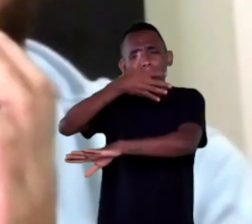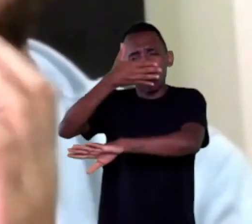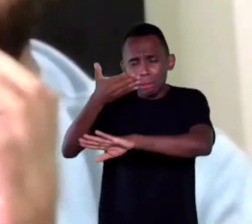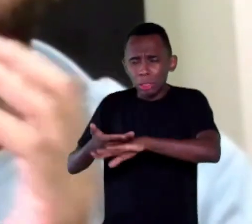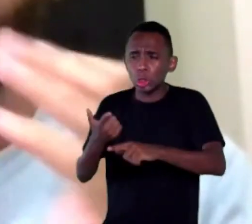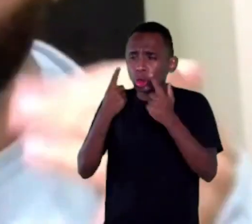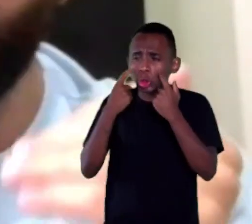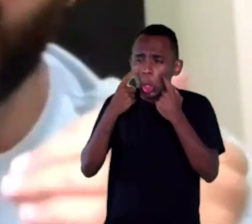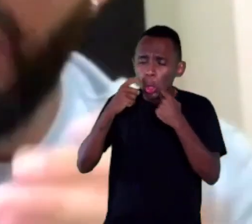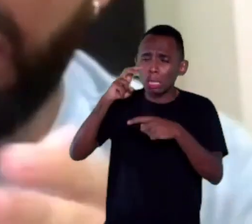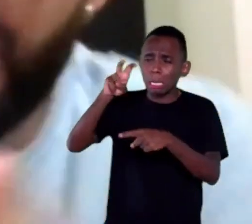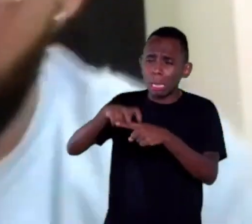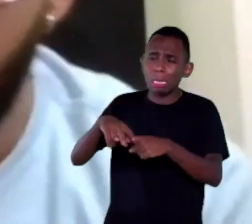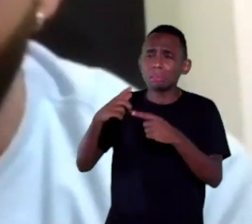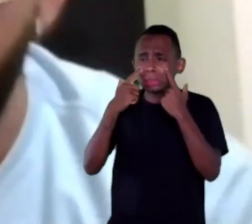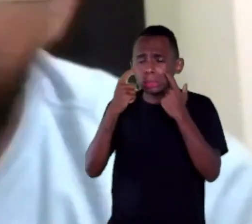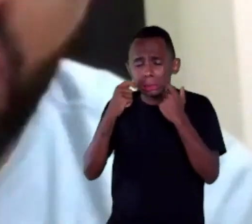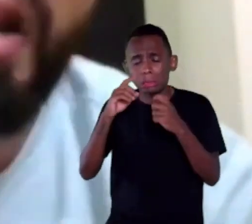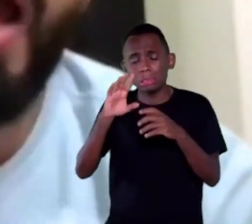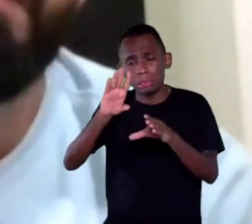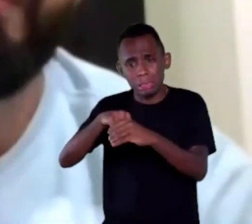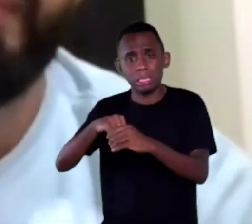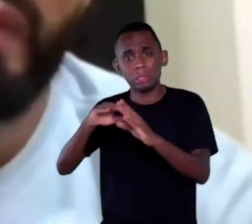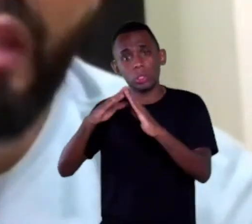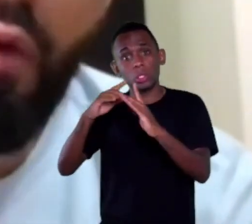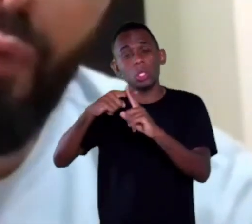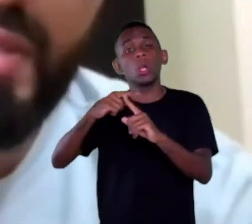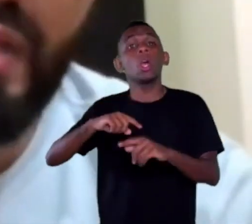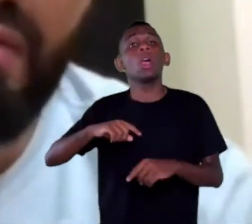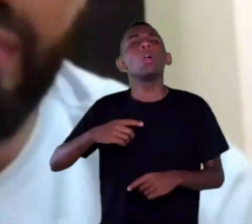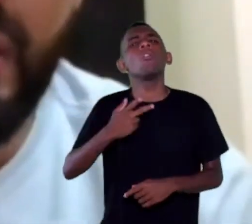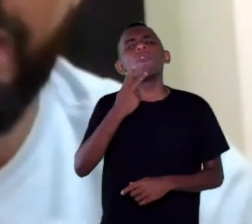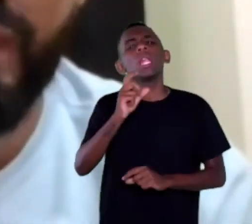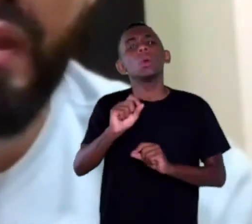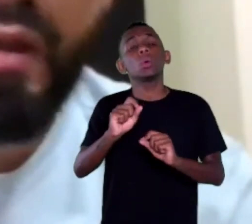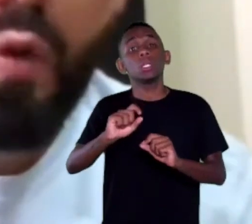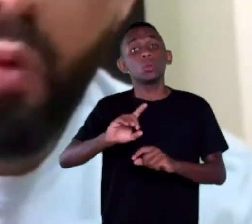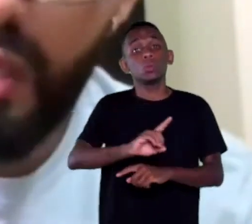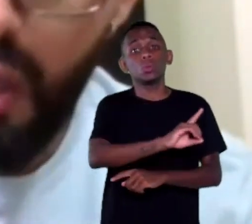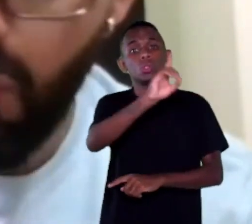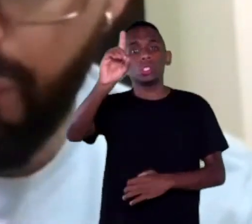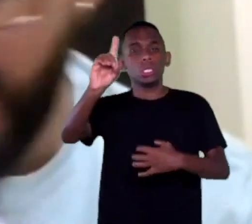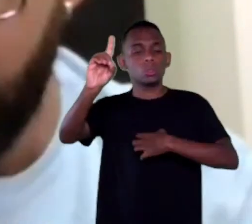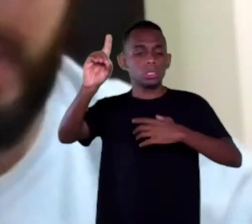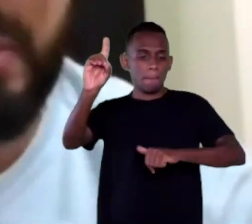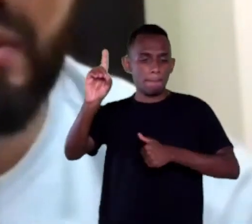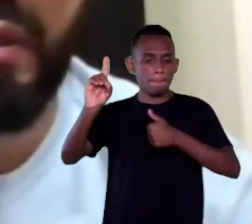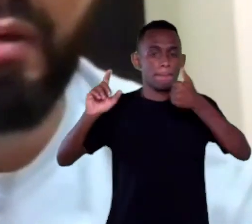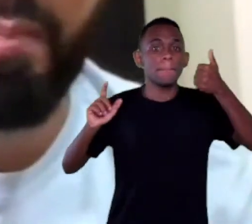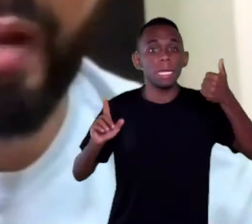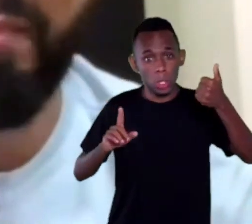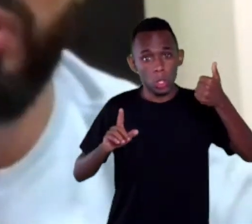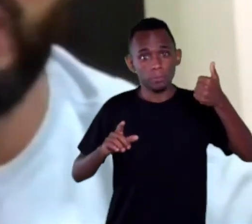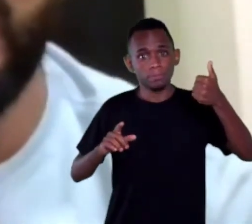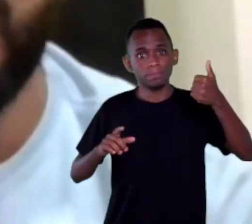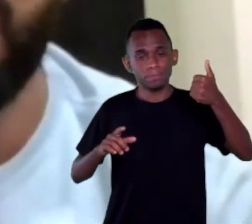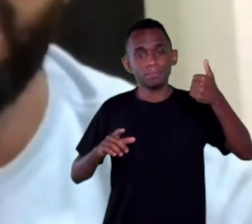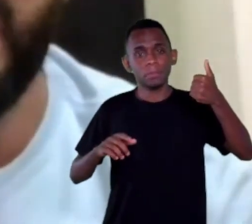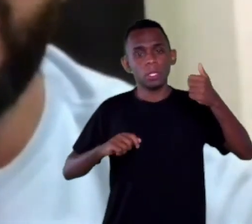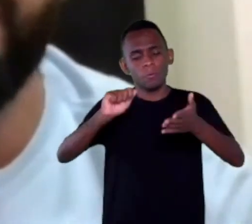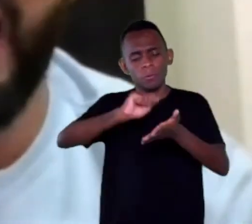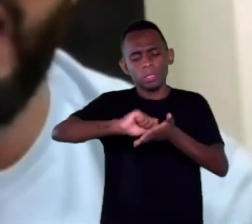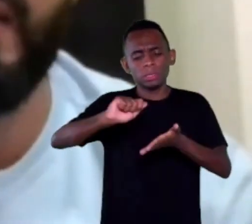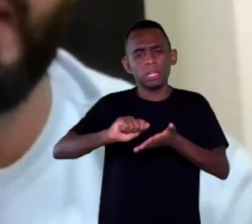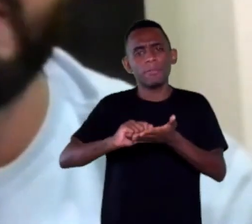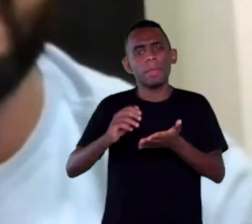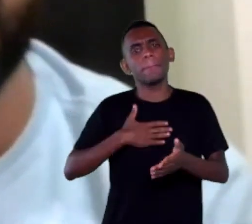chorando. Então, eu falei assim, o dia que eu melhorar, eu vou escrever o que eu fiz para poder